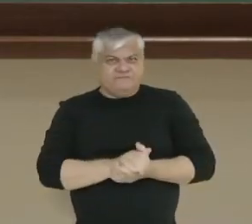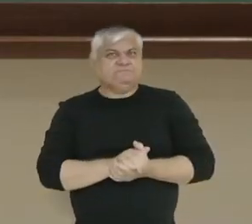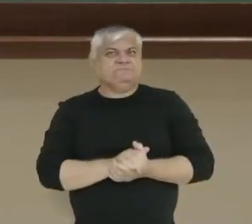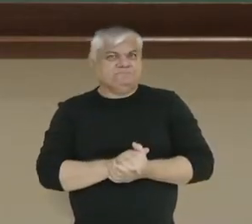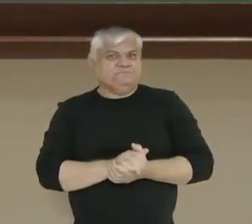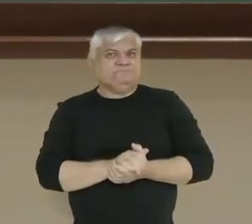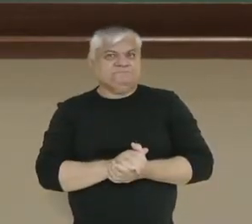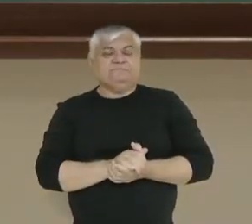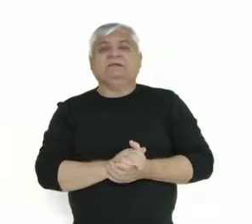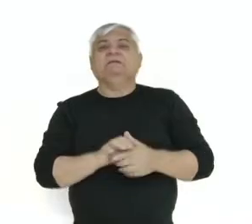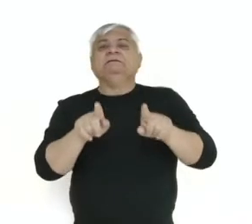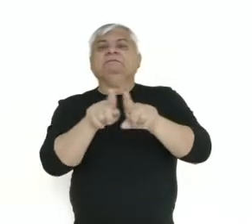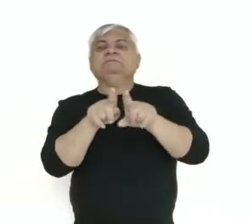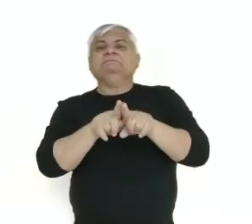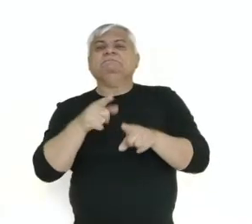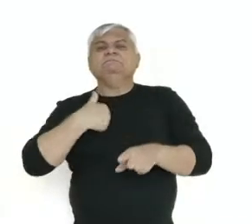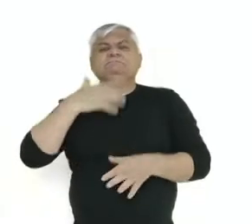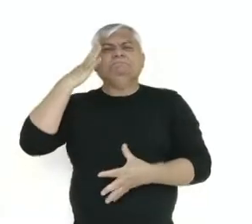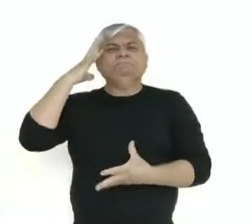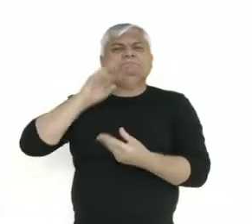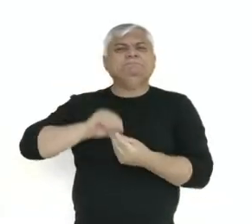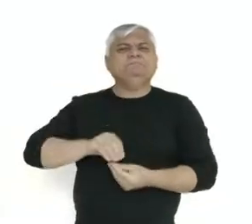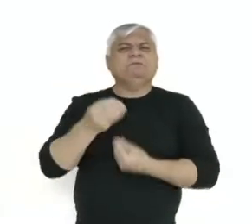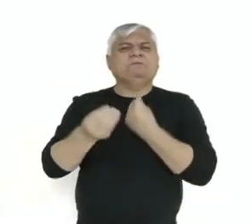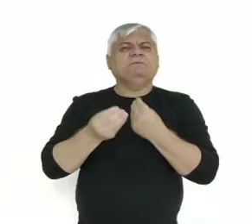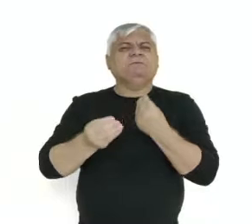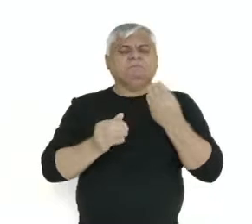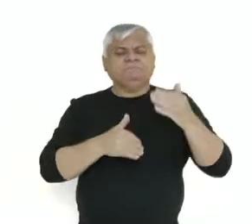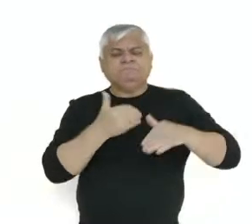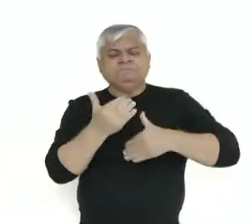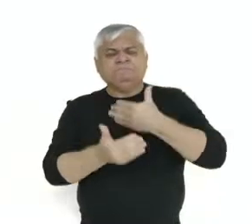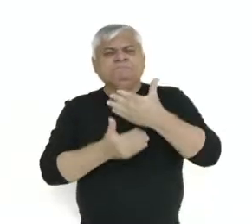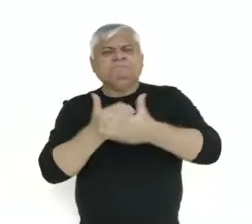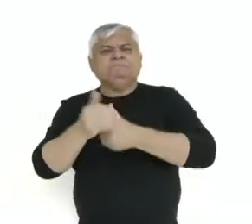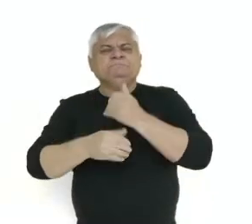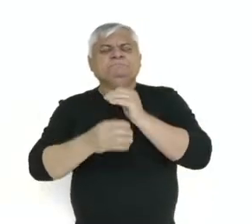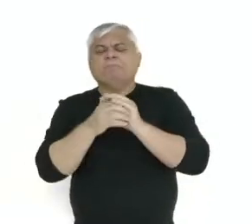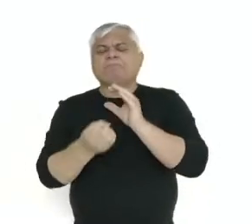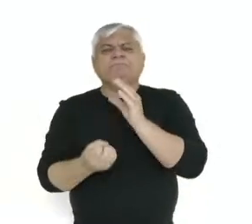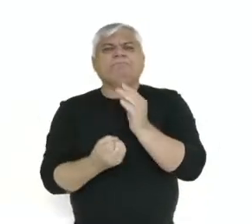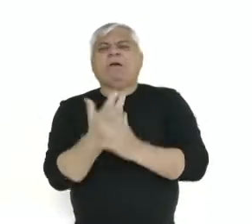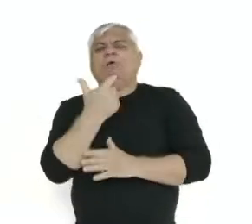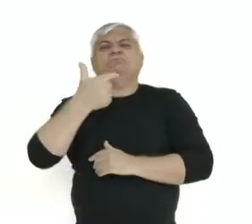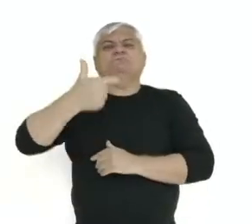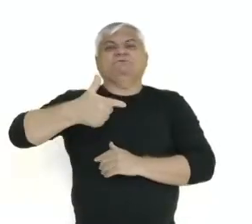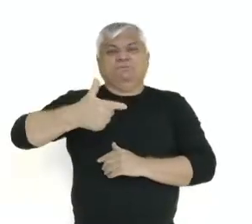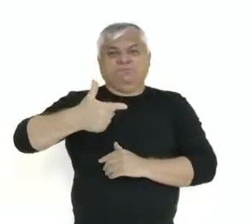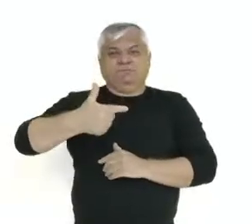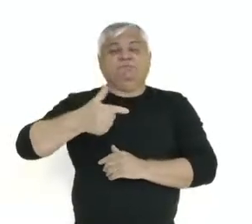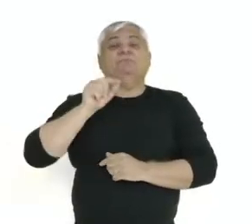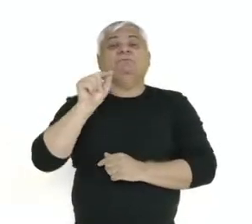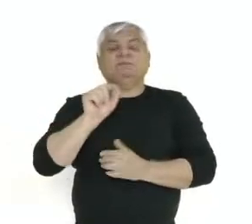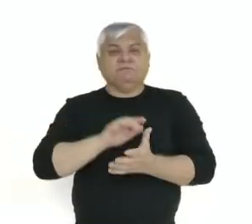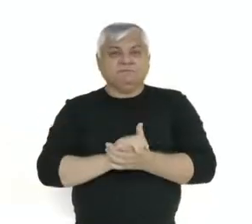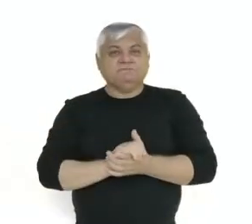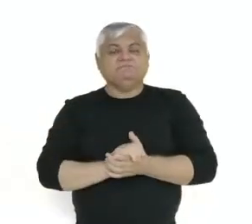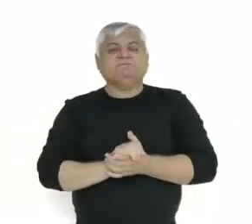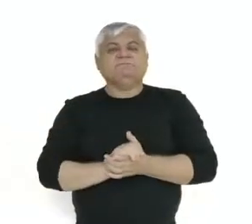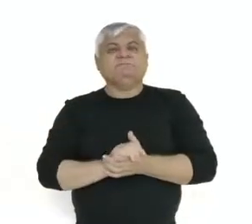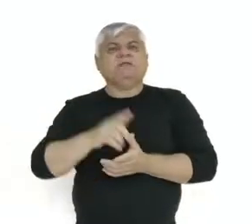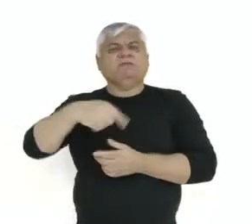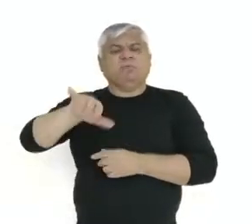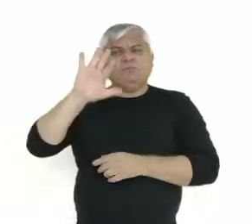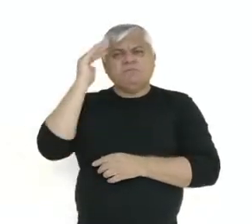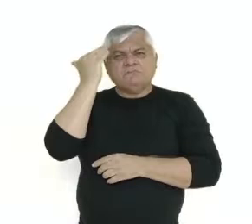E a gente vai ver que entender esse processo que gerou a segunda revolução industrial vai permitir a gente a entender